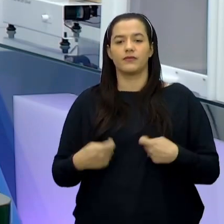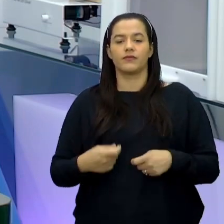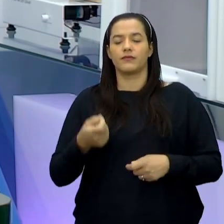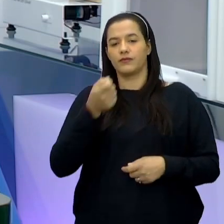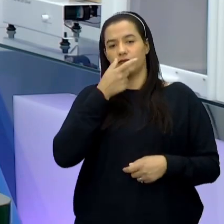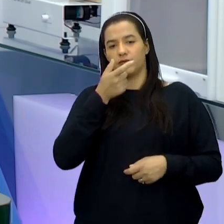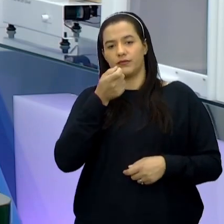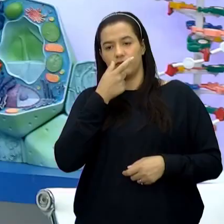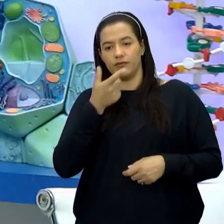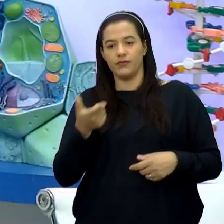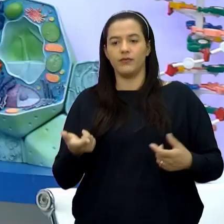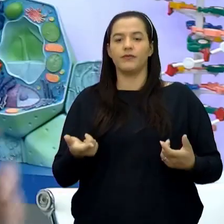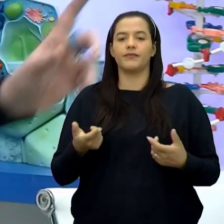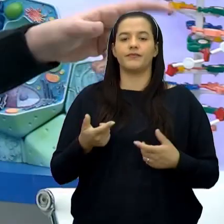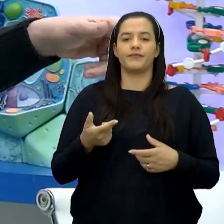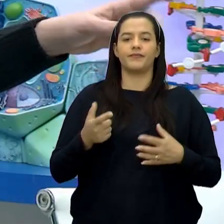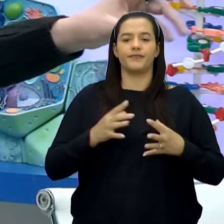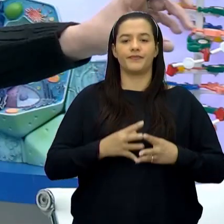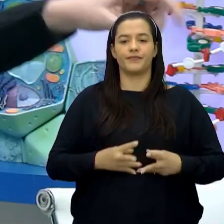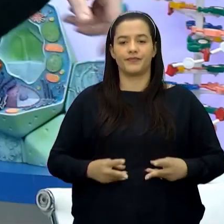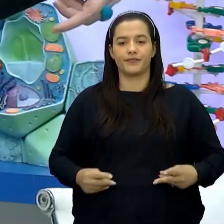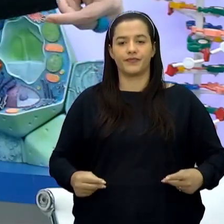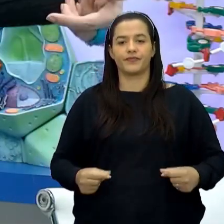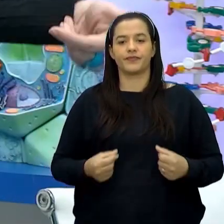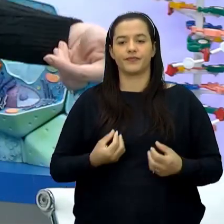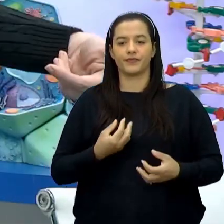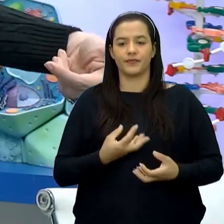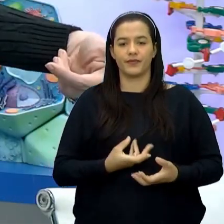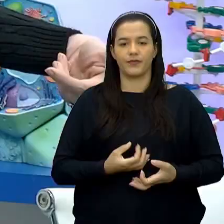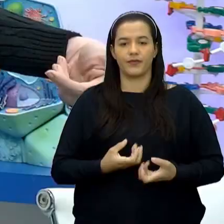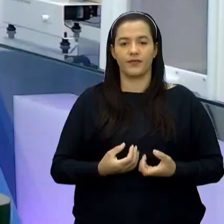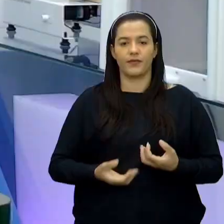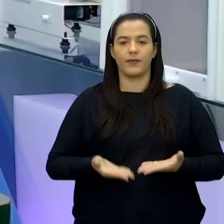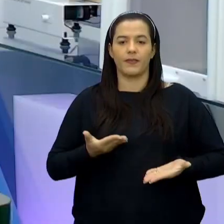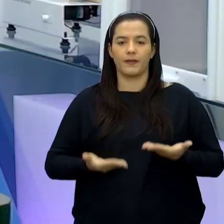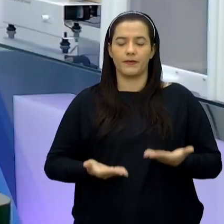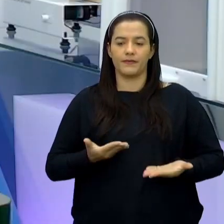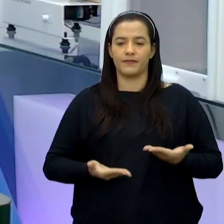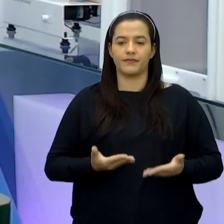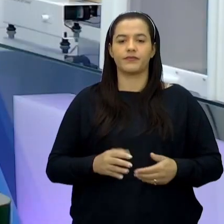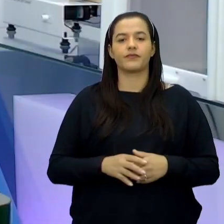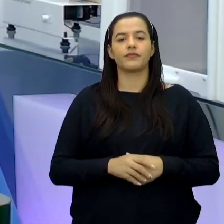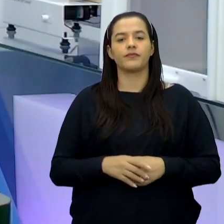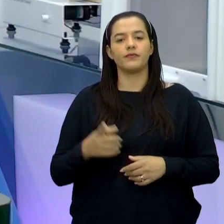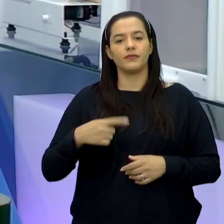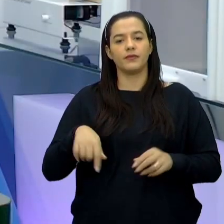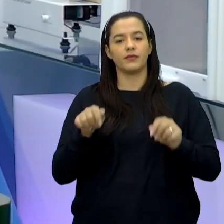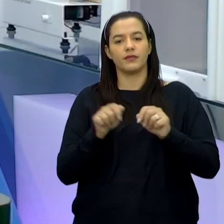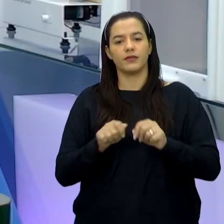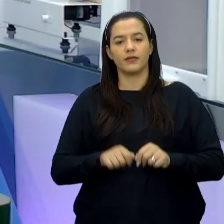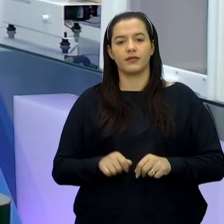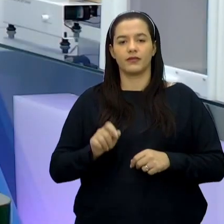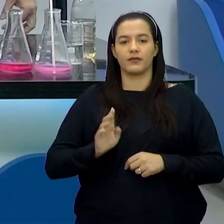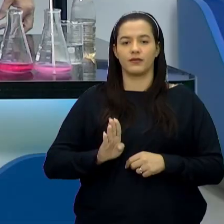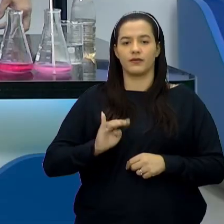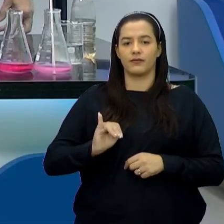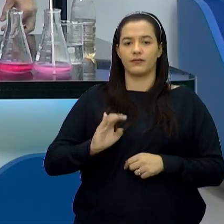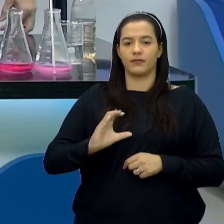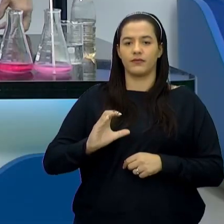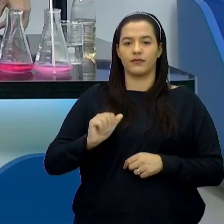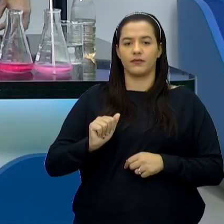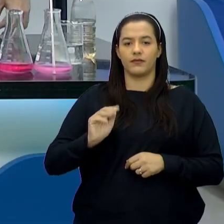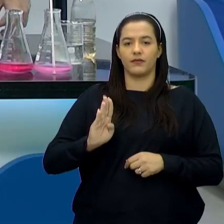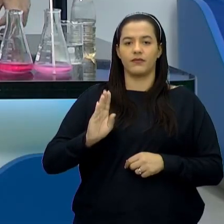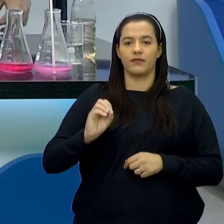um remedinho que vai exatamente, fazer esse contraponto. Exatamente, que é feito com bicarbonato, a